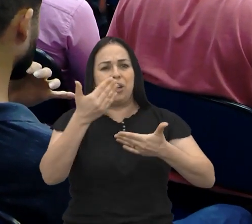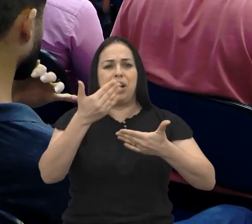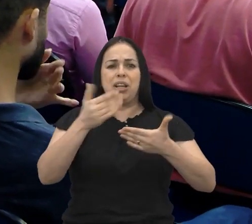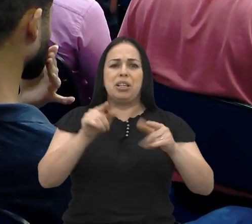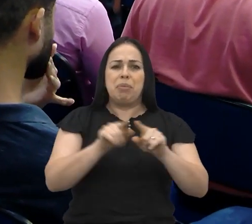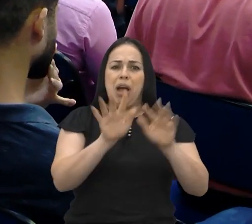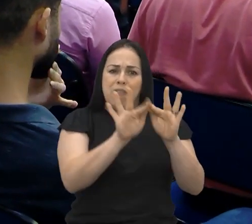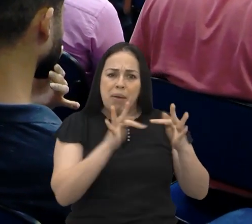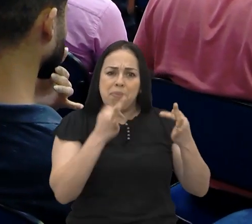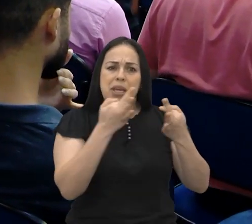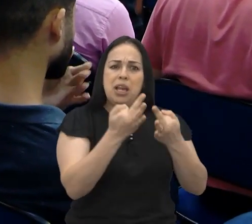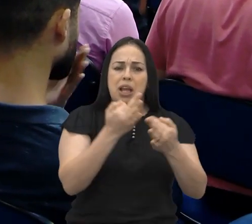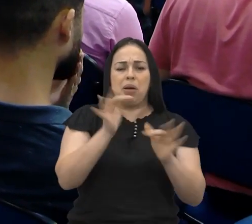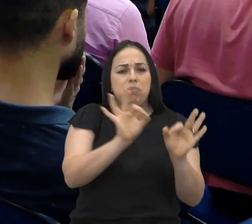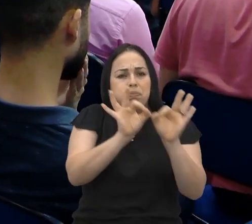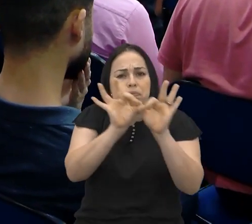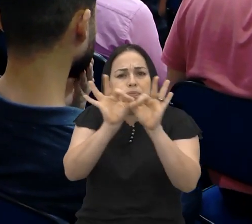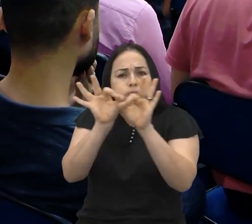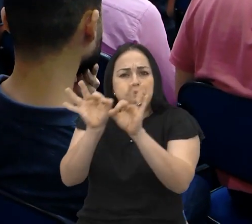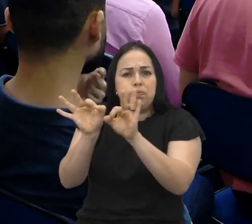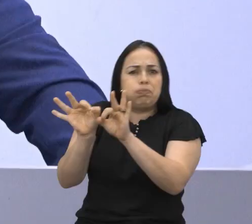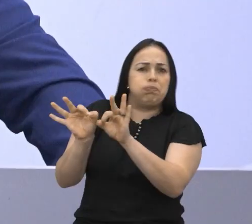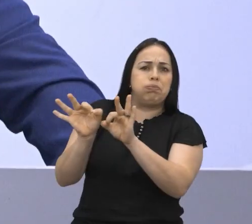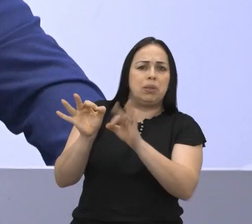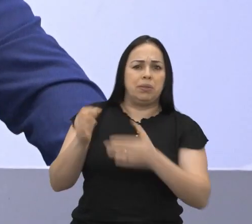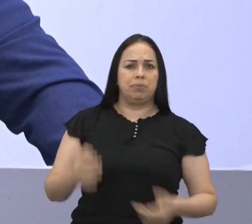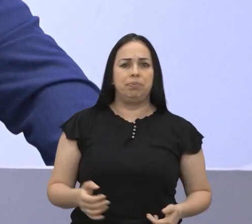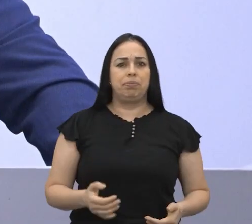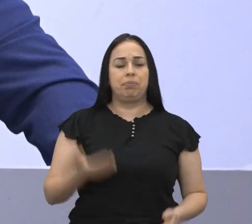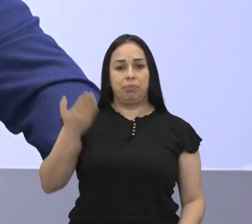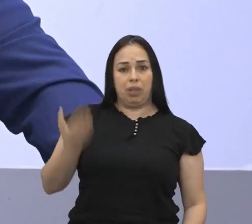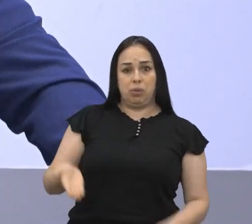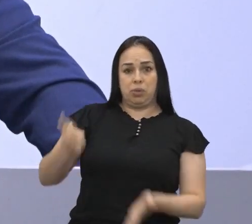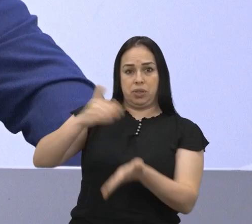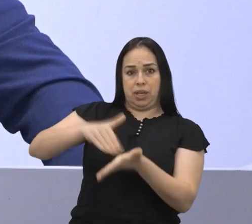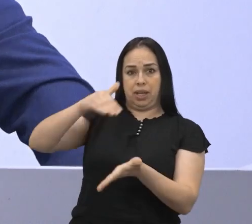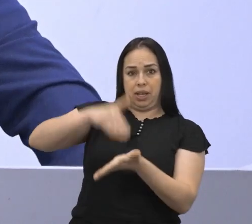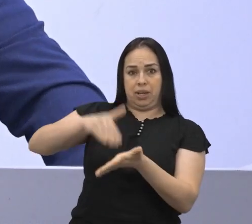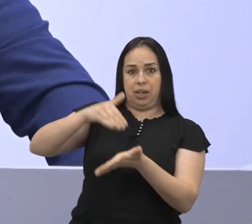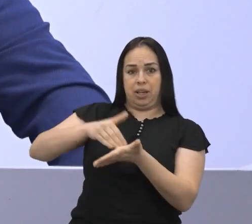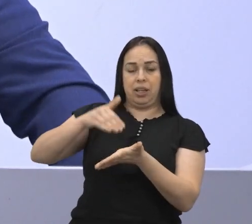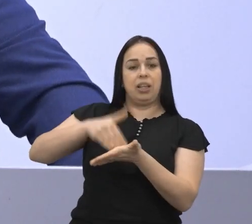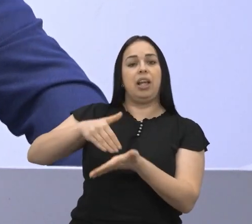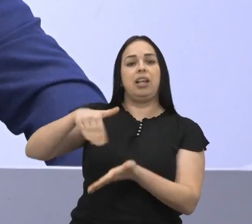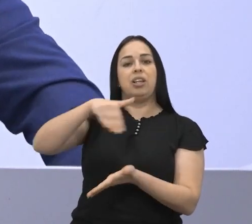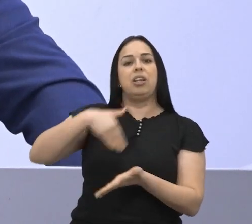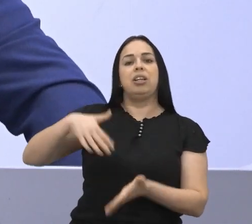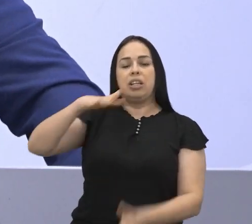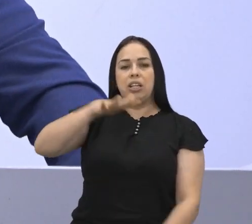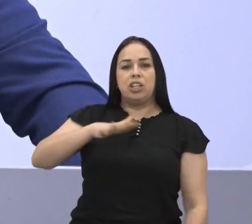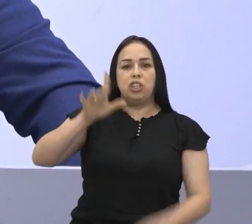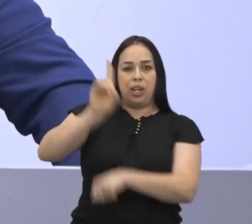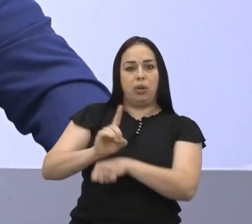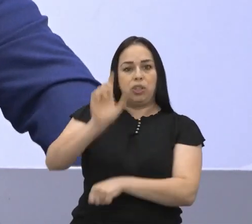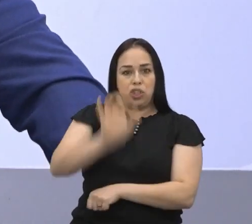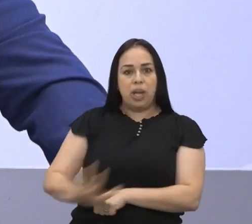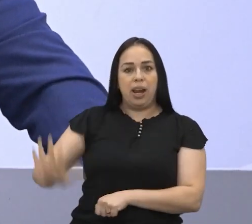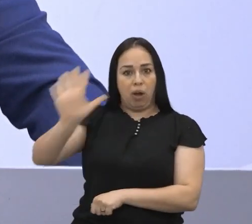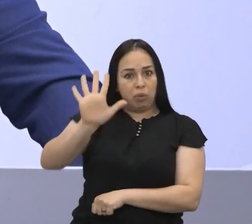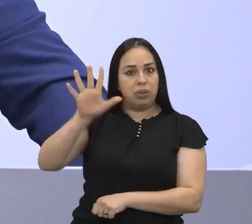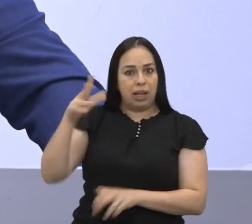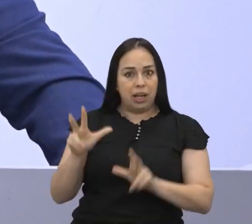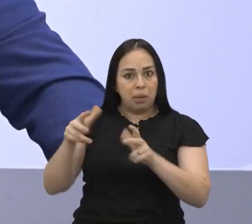e familiares que acompanharam toda essa trajetória. O secretário-diretor-geral da Câmara marcou presença e parabenizou